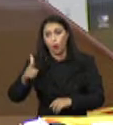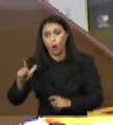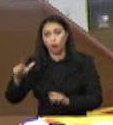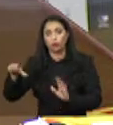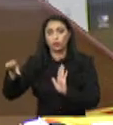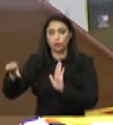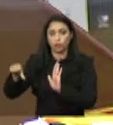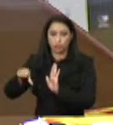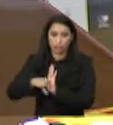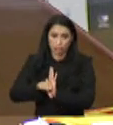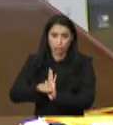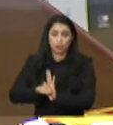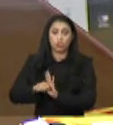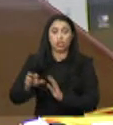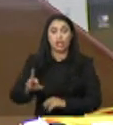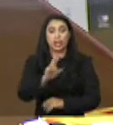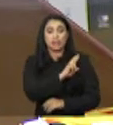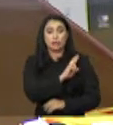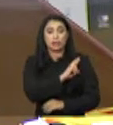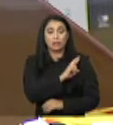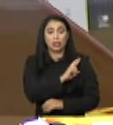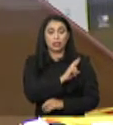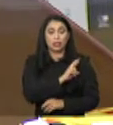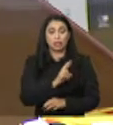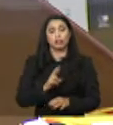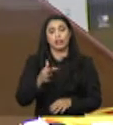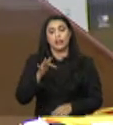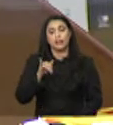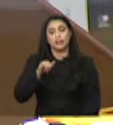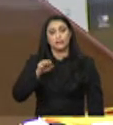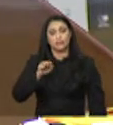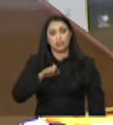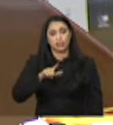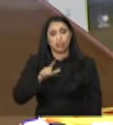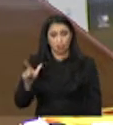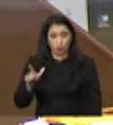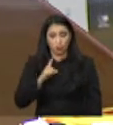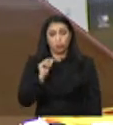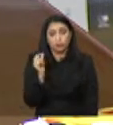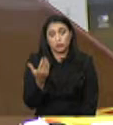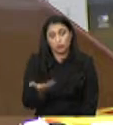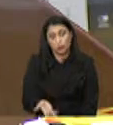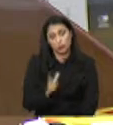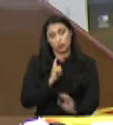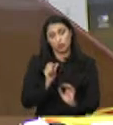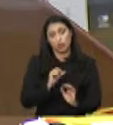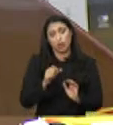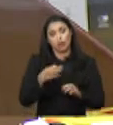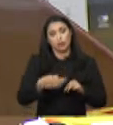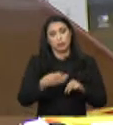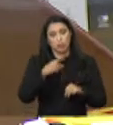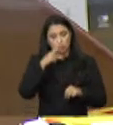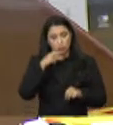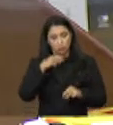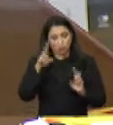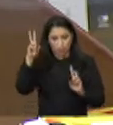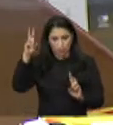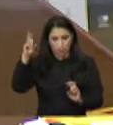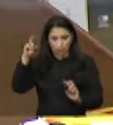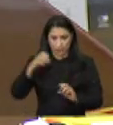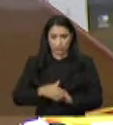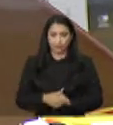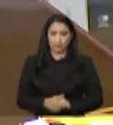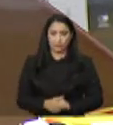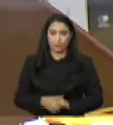chamados crimes de responsabilidade que podem ser praticados por altos dignatários do Estado escreveu o início uma me sabe o